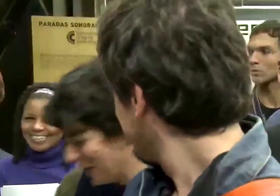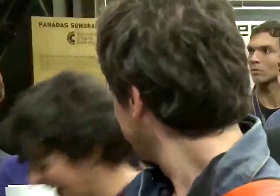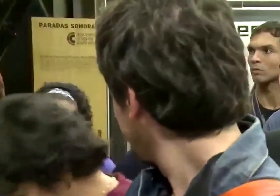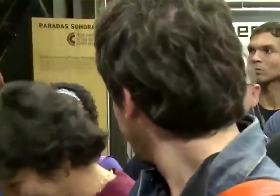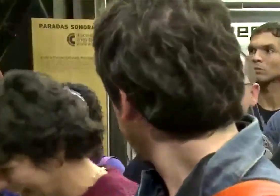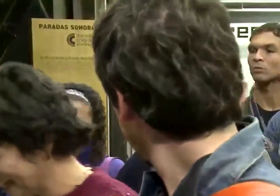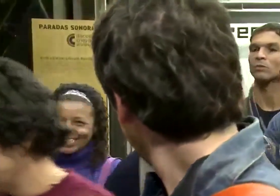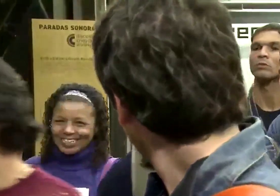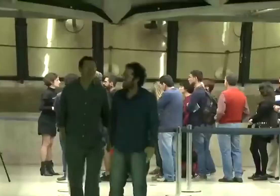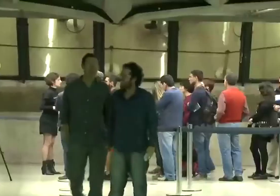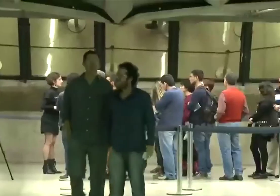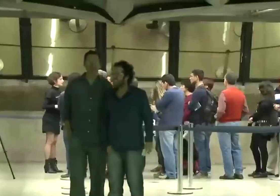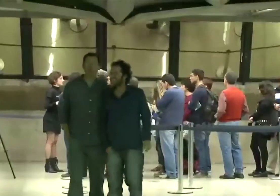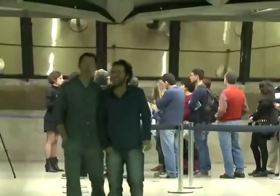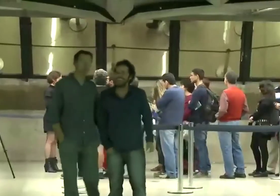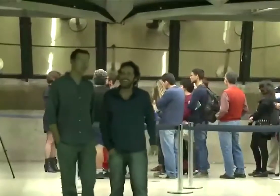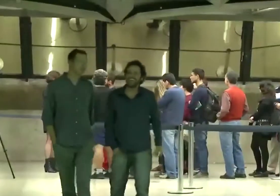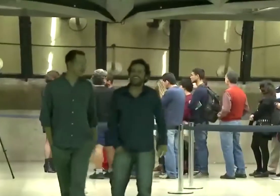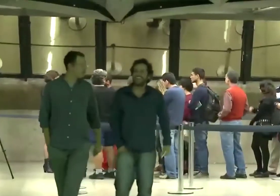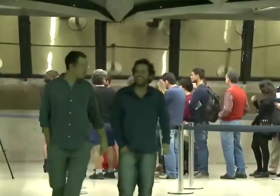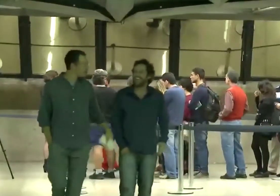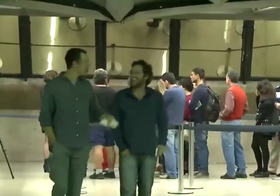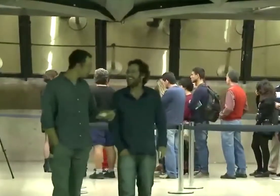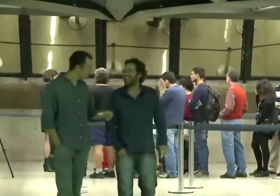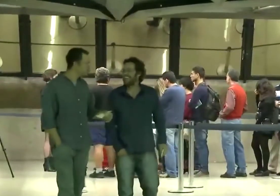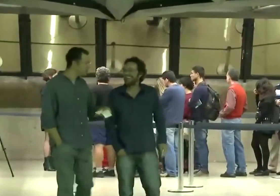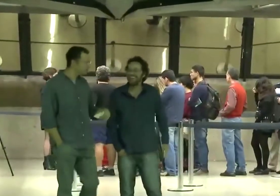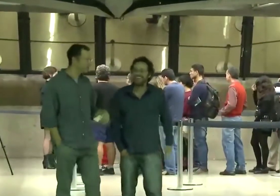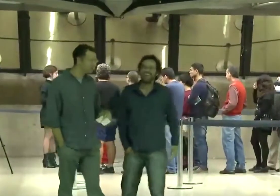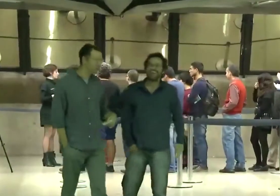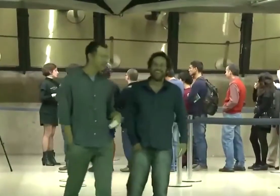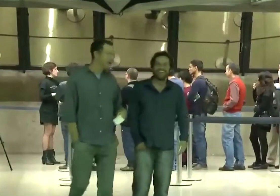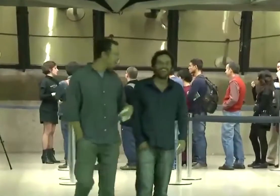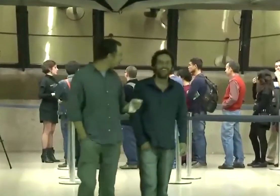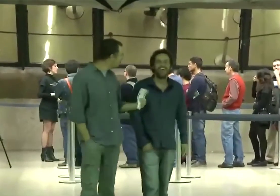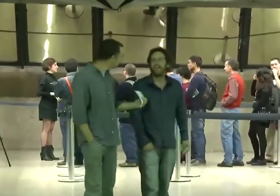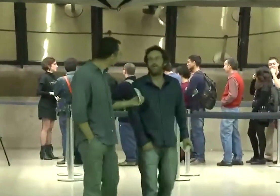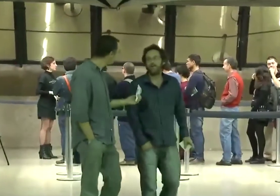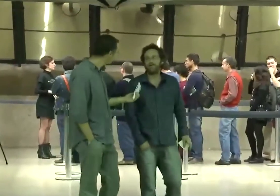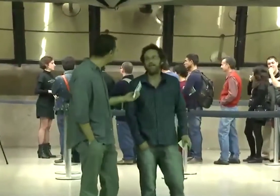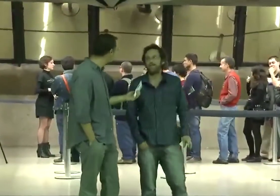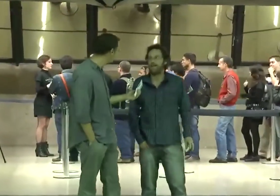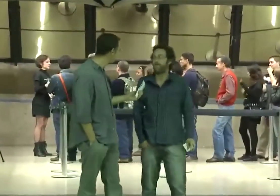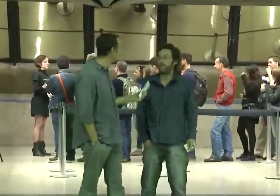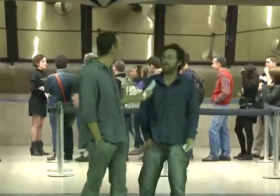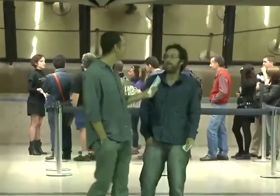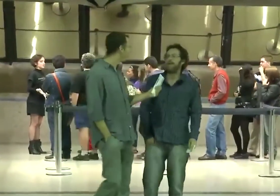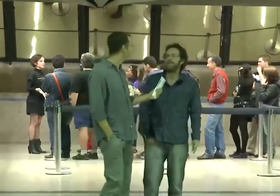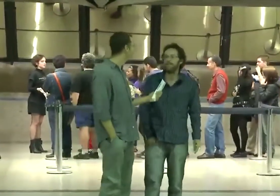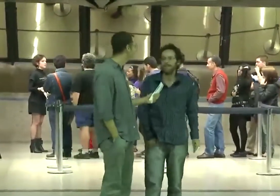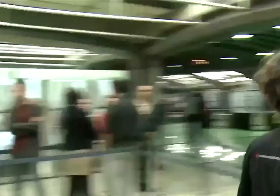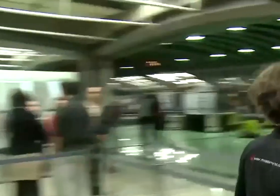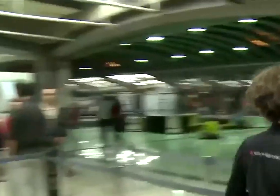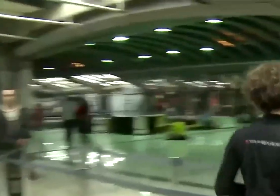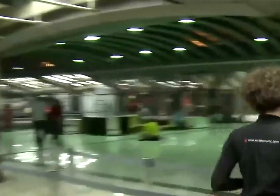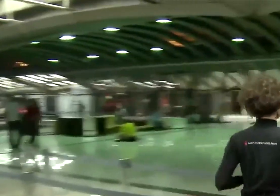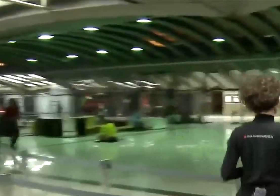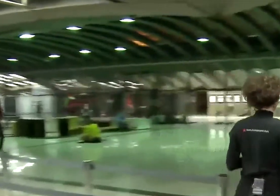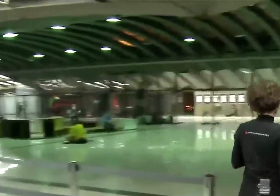favor. Tá, então a gente vai aguardar mais 10 minutos e eu volto para tentar acomodar todo mundo.